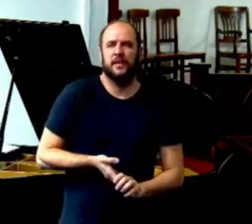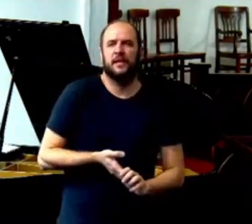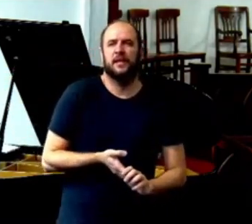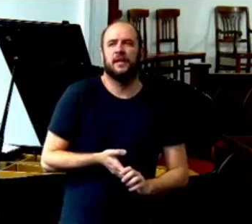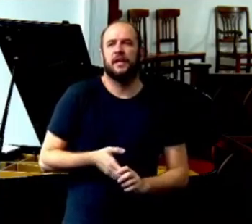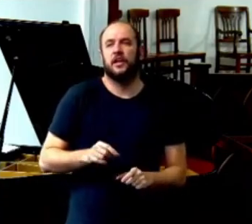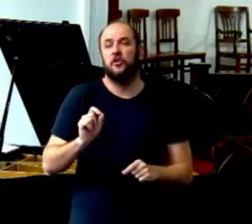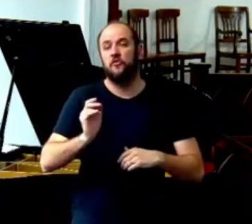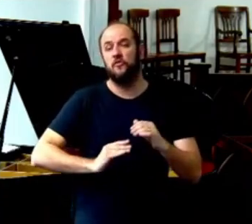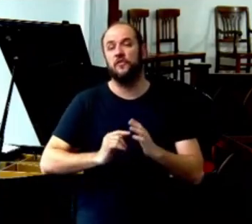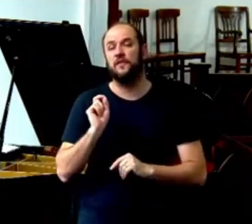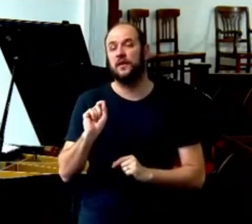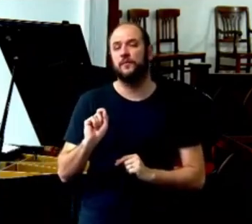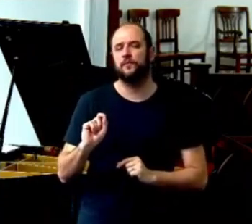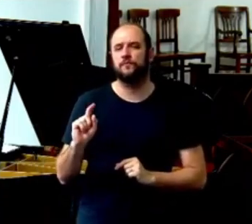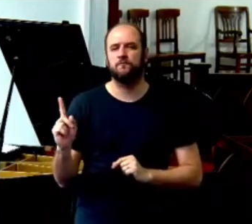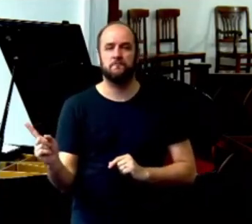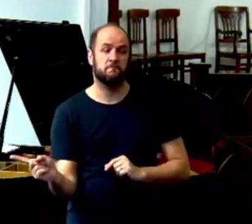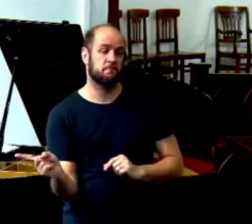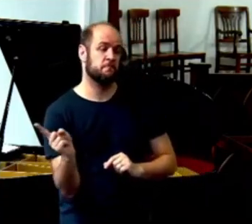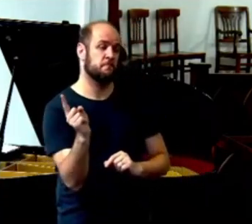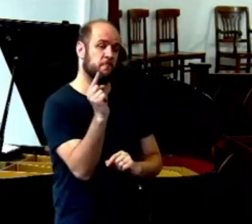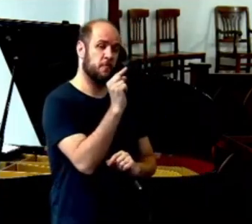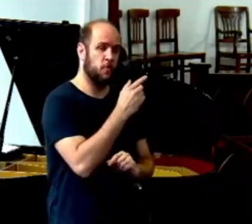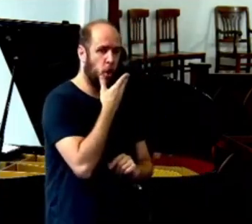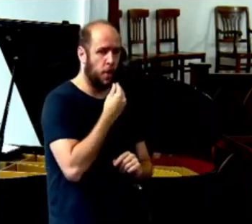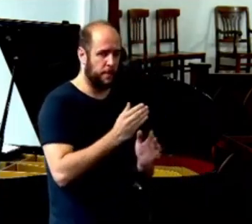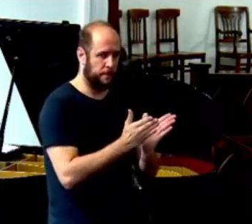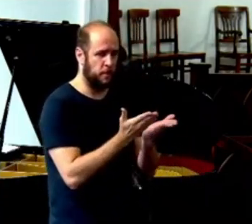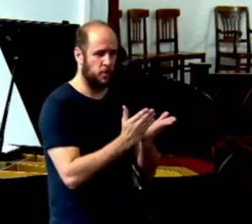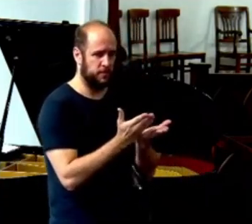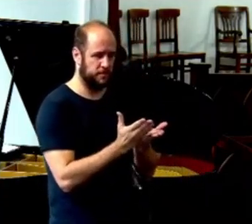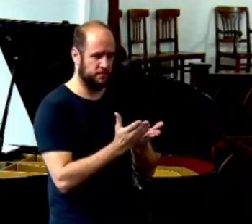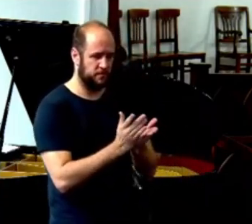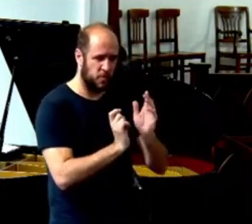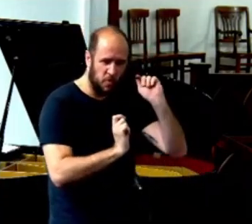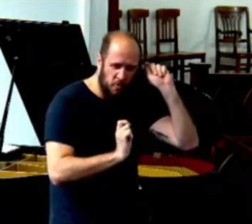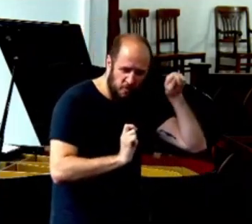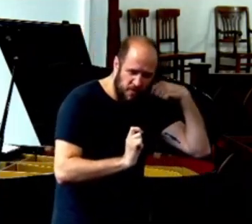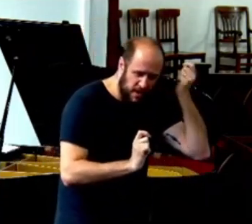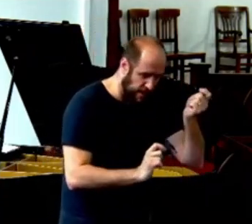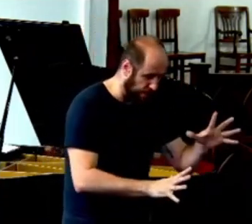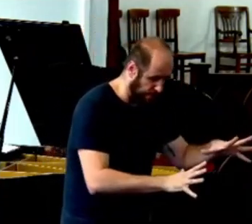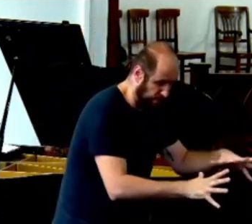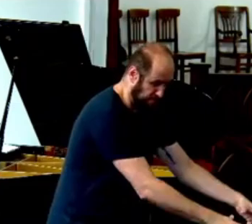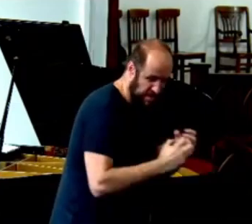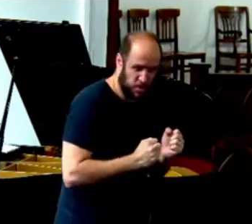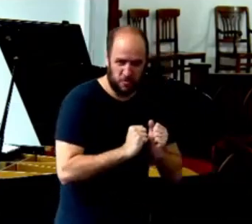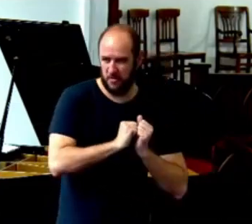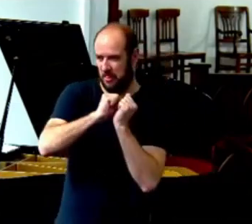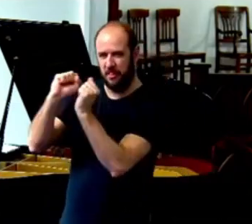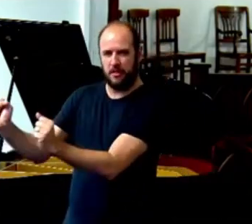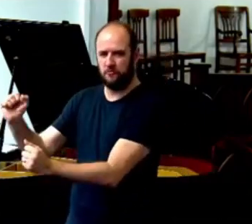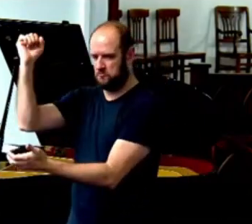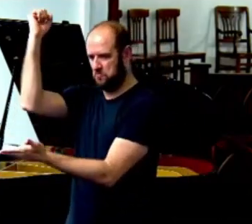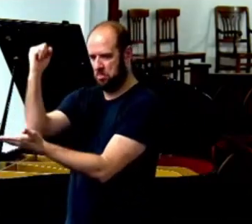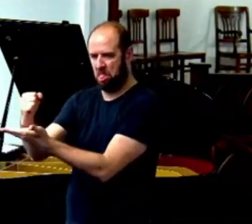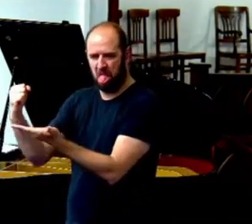havia chegado. Em vez disso, pegou a cordeirinha do homem pobre e a preparou para o homem que havia